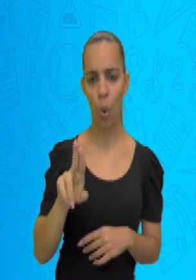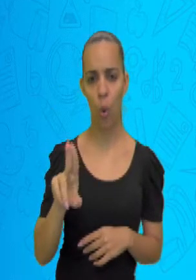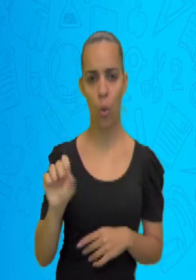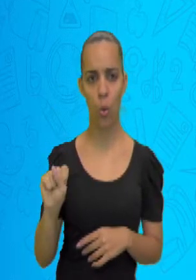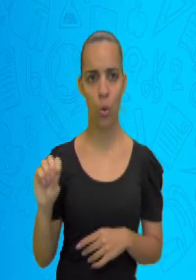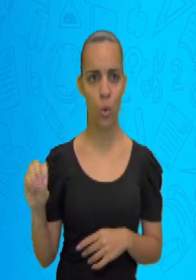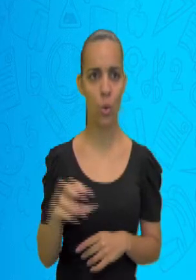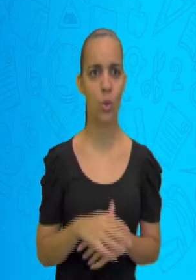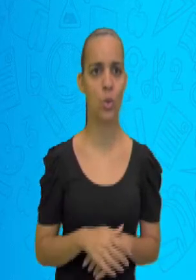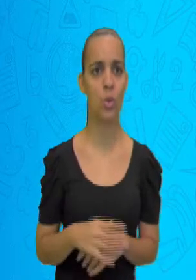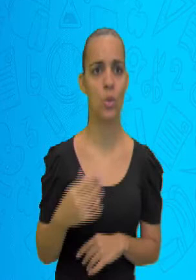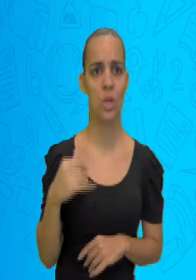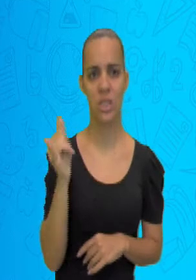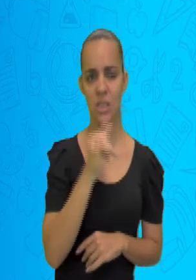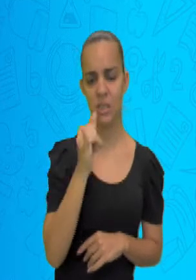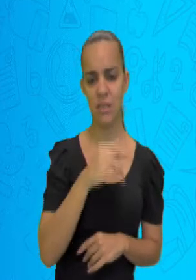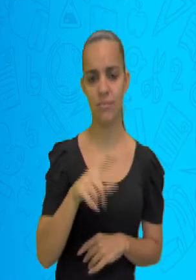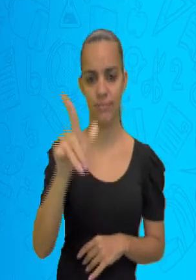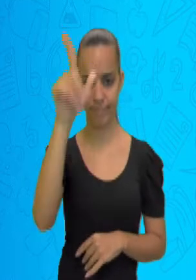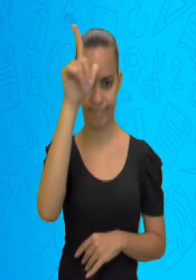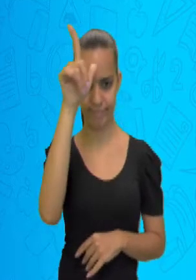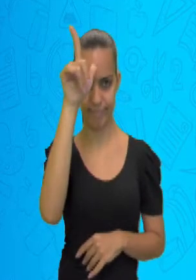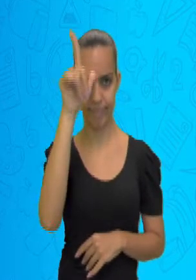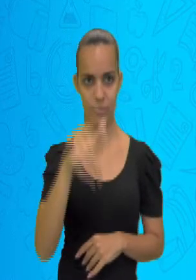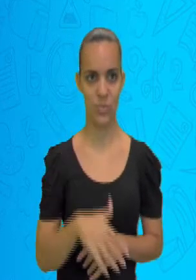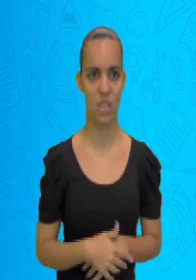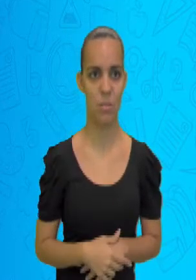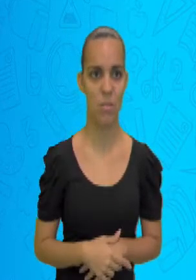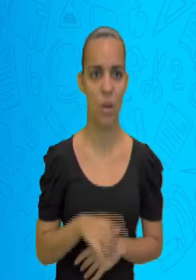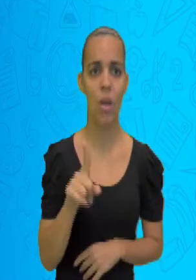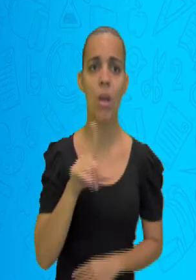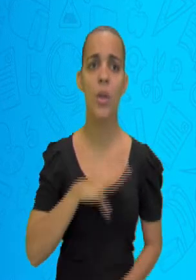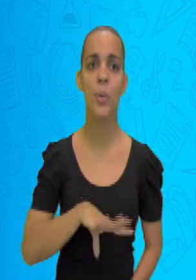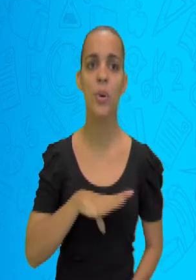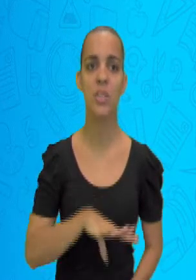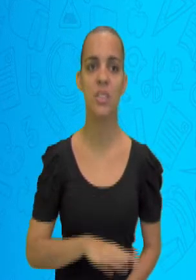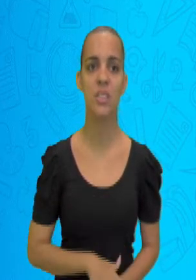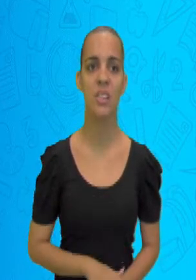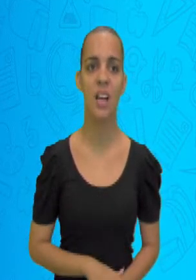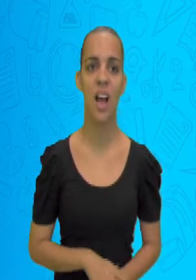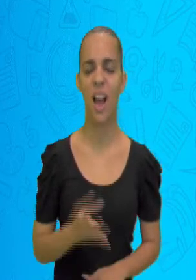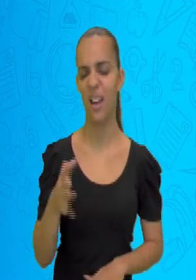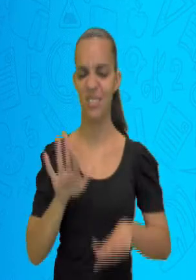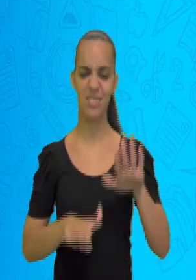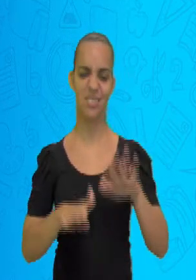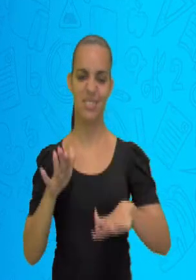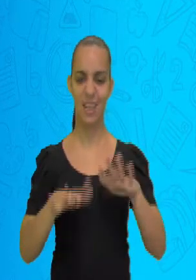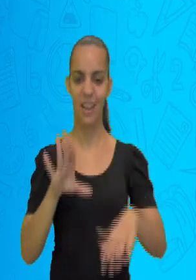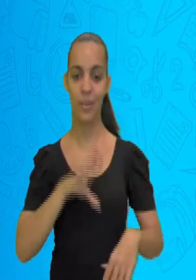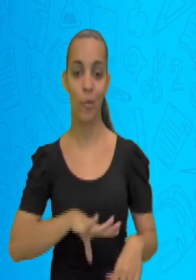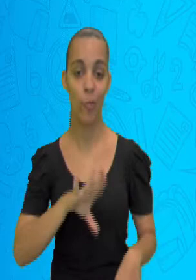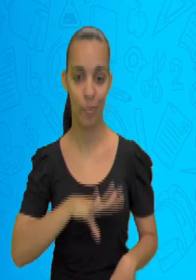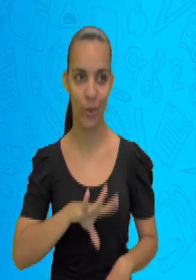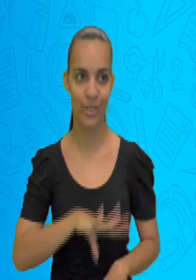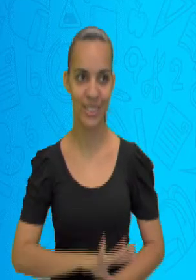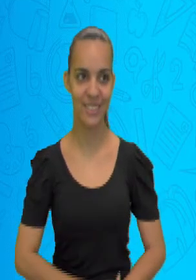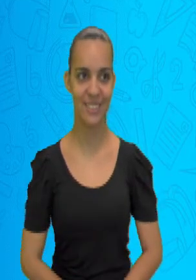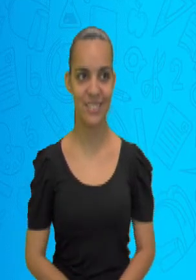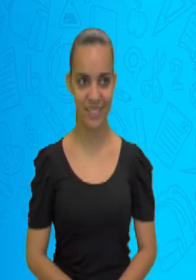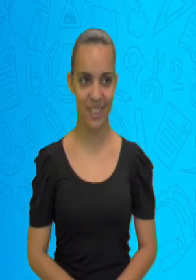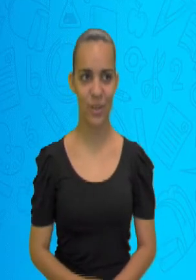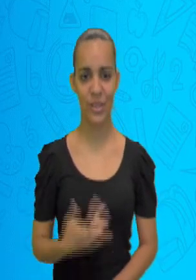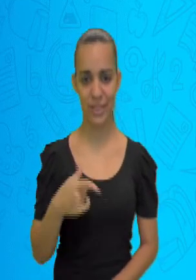alemão. E o português? Aí varia. Né? Nós vemos aqui uma